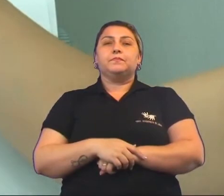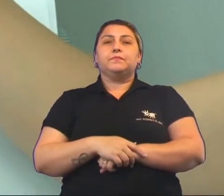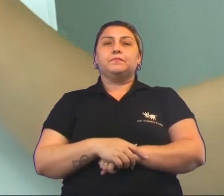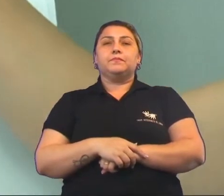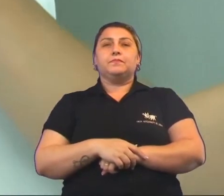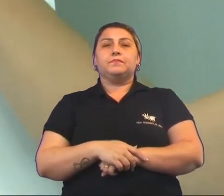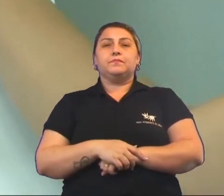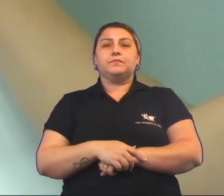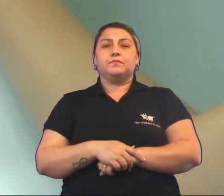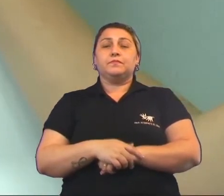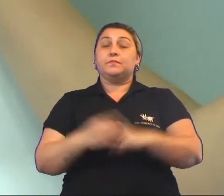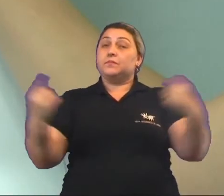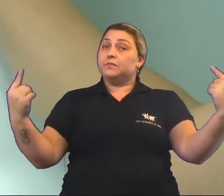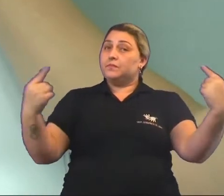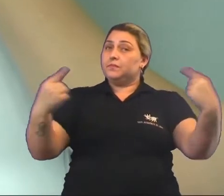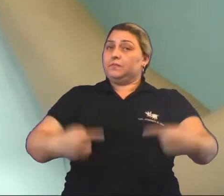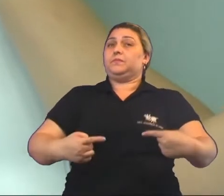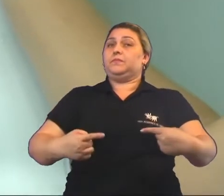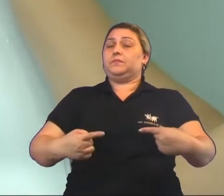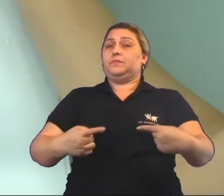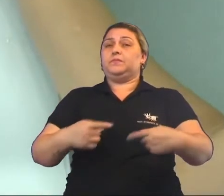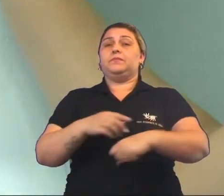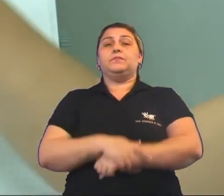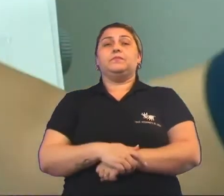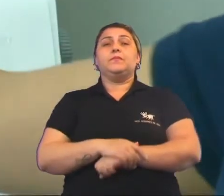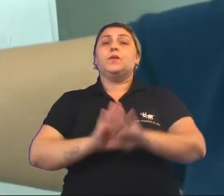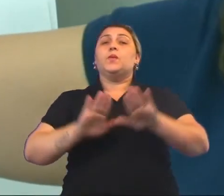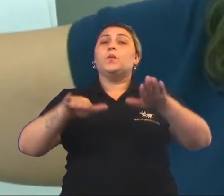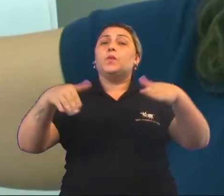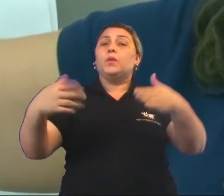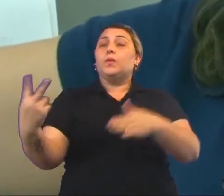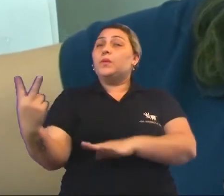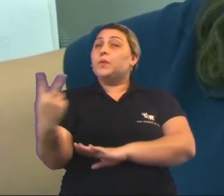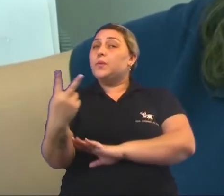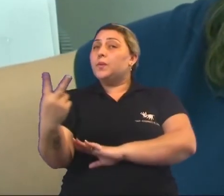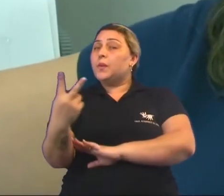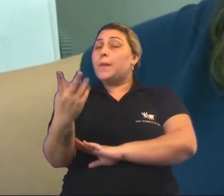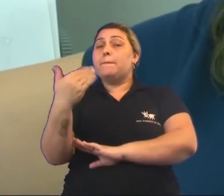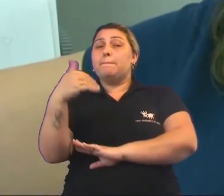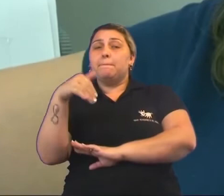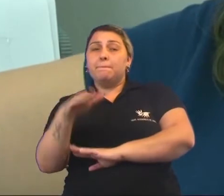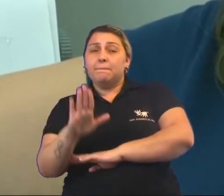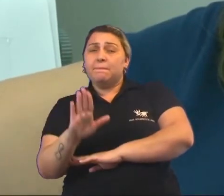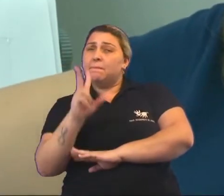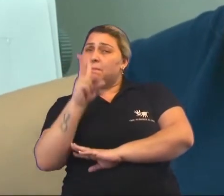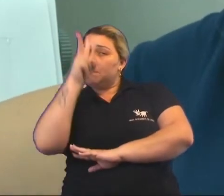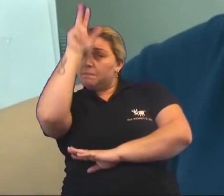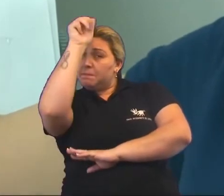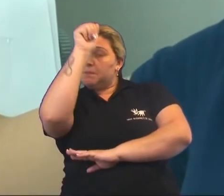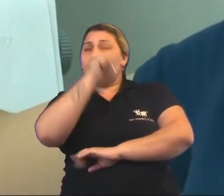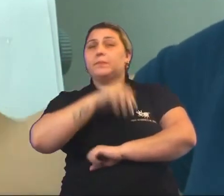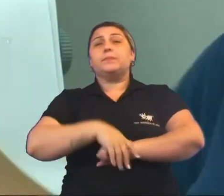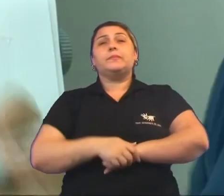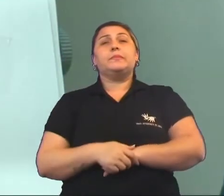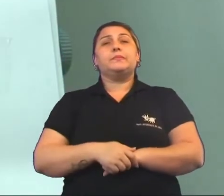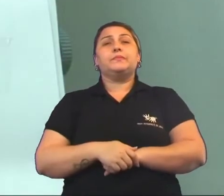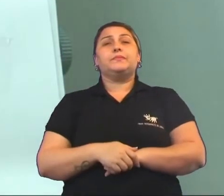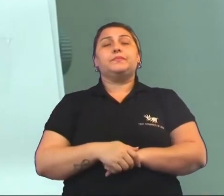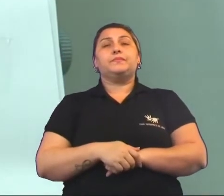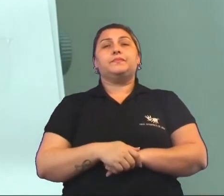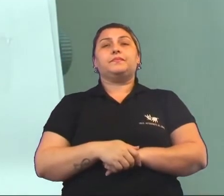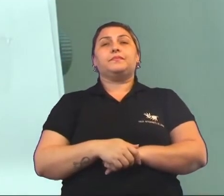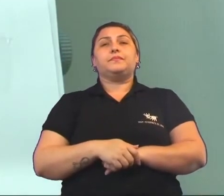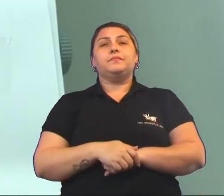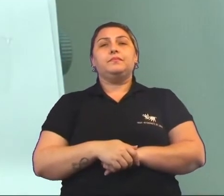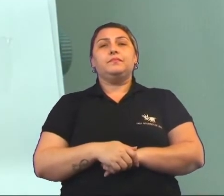Ó, eles estavam disputando qual dos dois era o mais